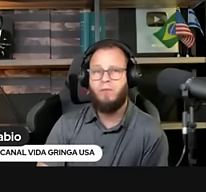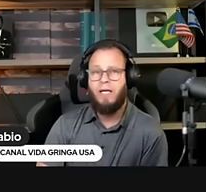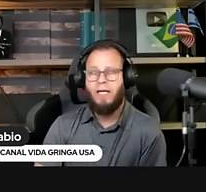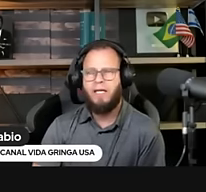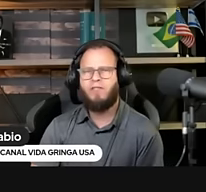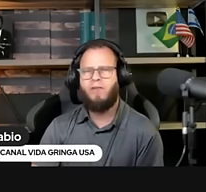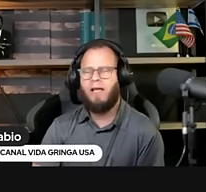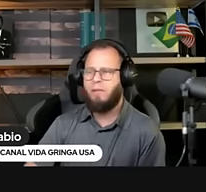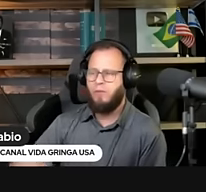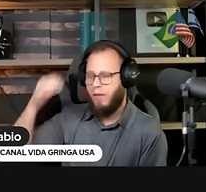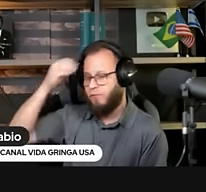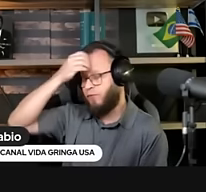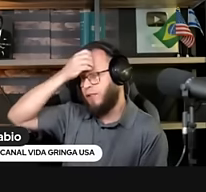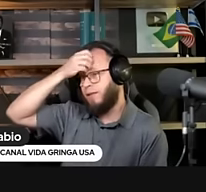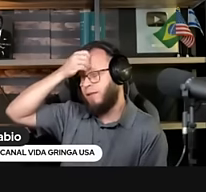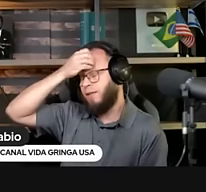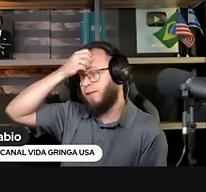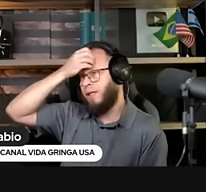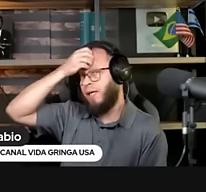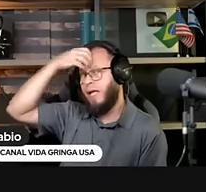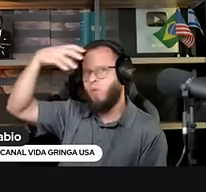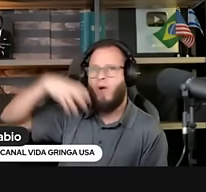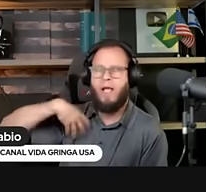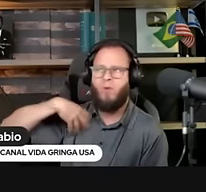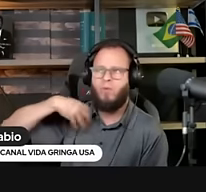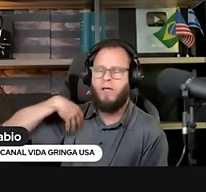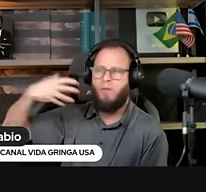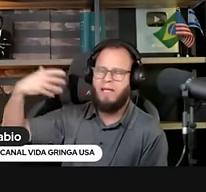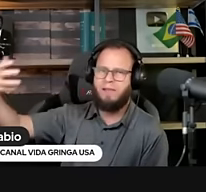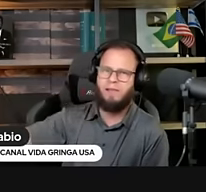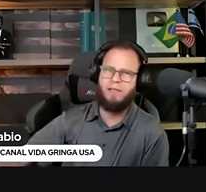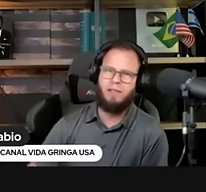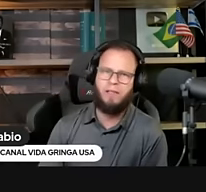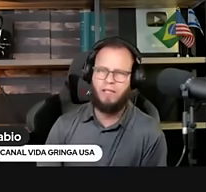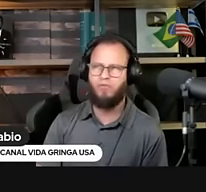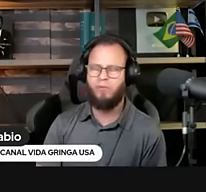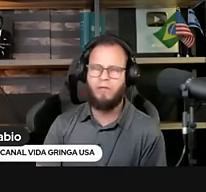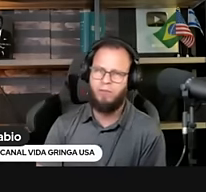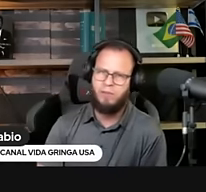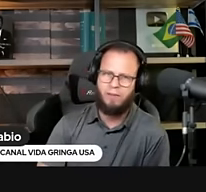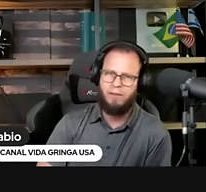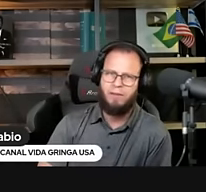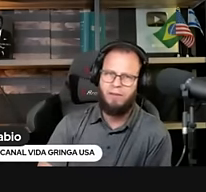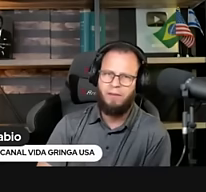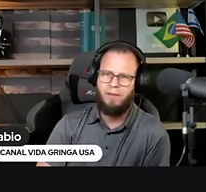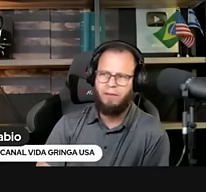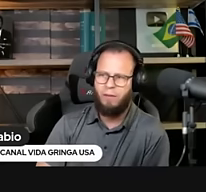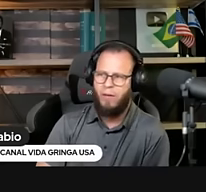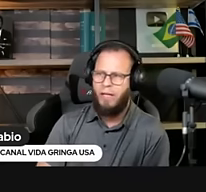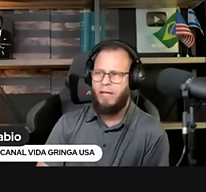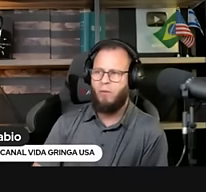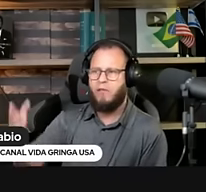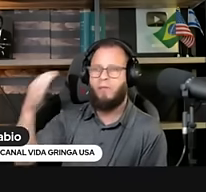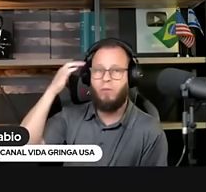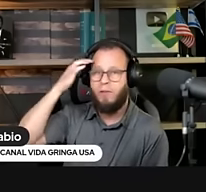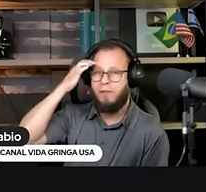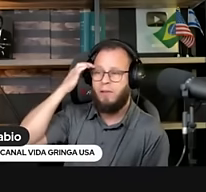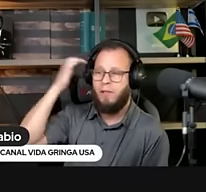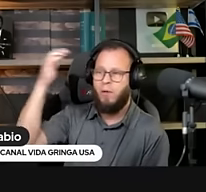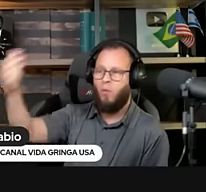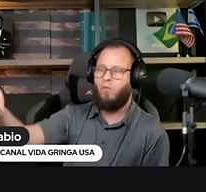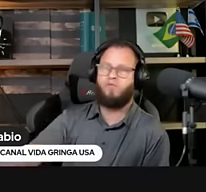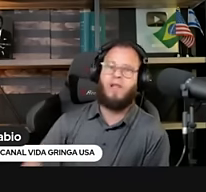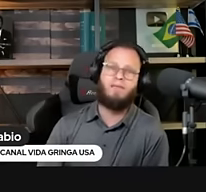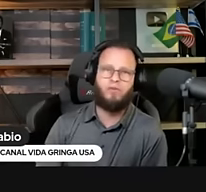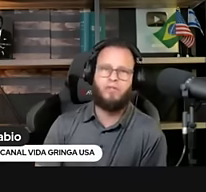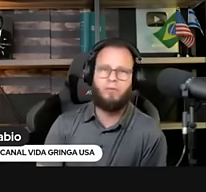imbecil. E nós falávamos, minha filha, eu tenho mais sangue índio do que você. Entendeu? Então é a mesma coisa.